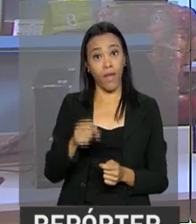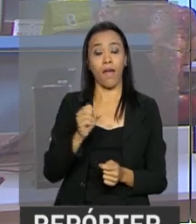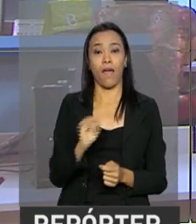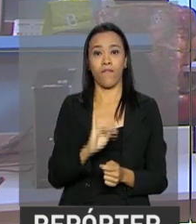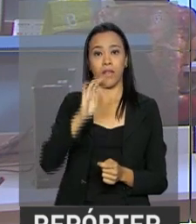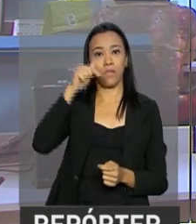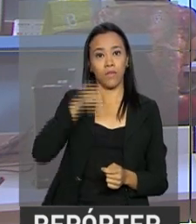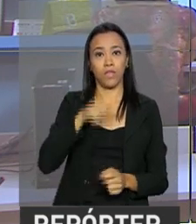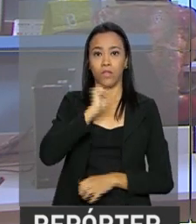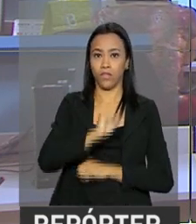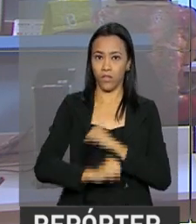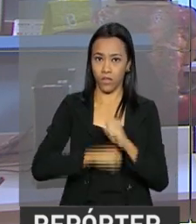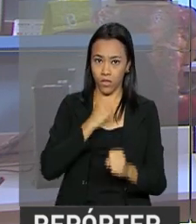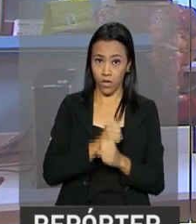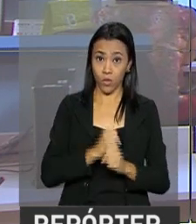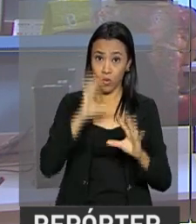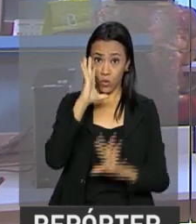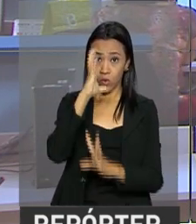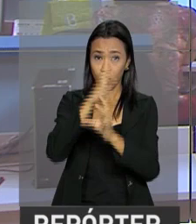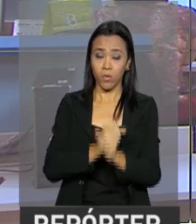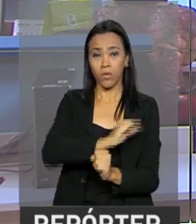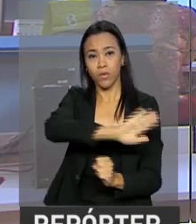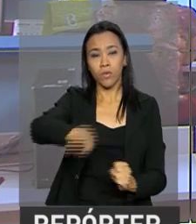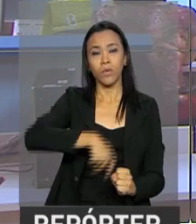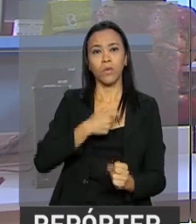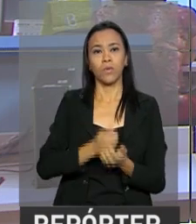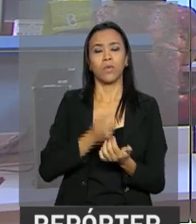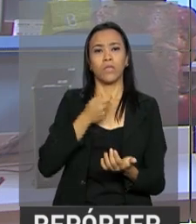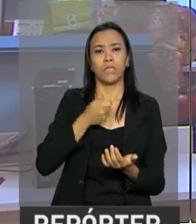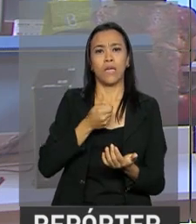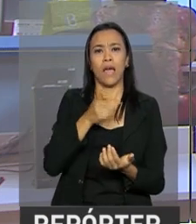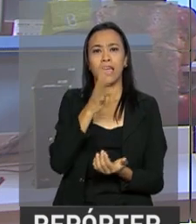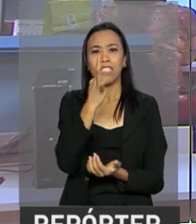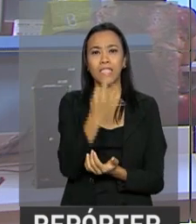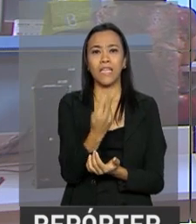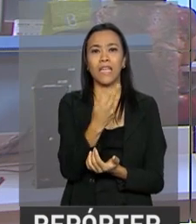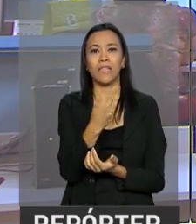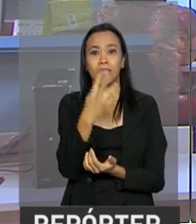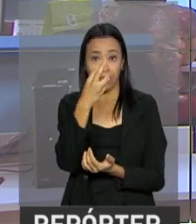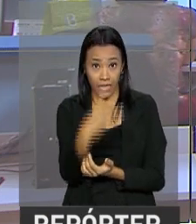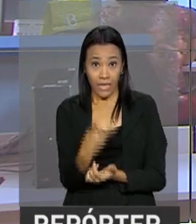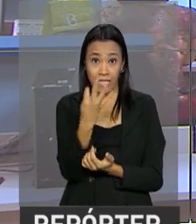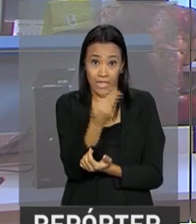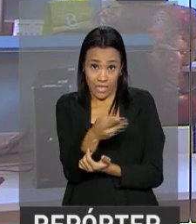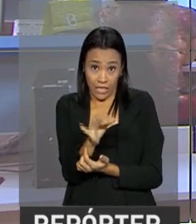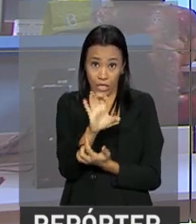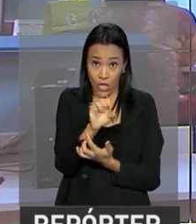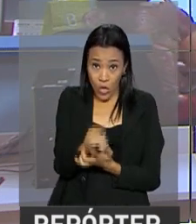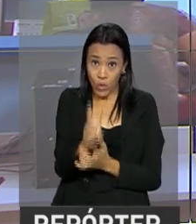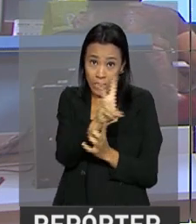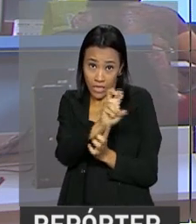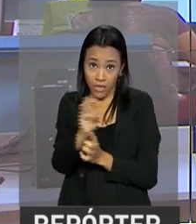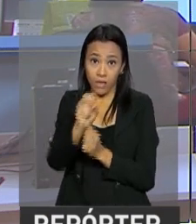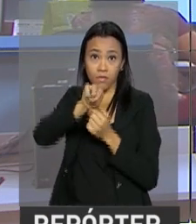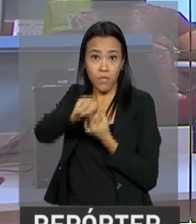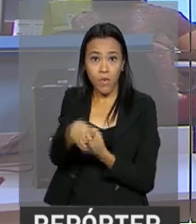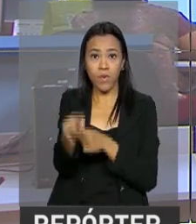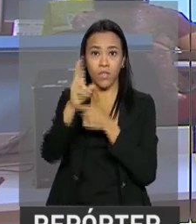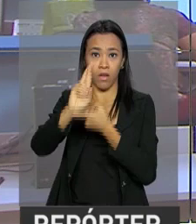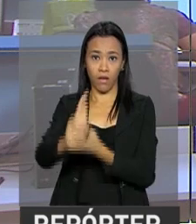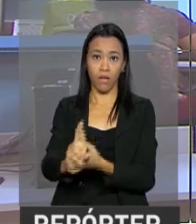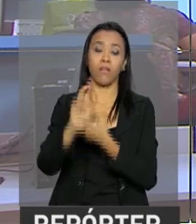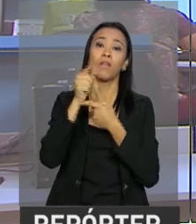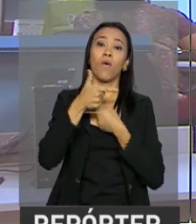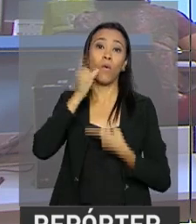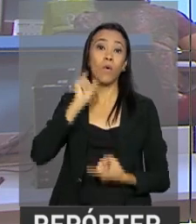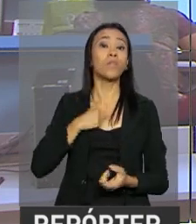ano o total de despesas previstas é de R 3 trilhões Mea o orçamento foi aprovado ontem pela comissão